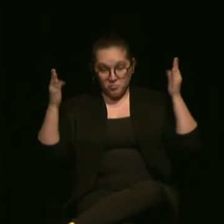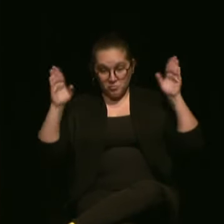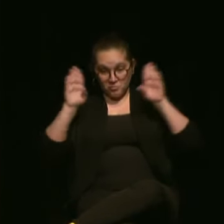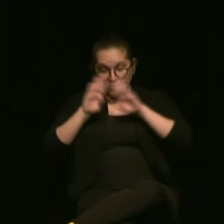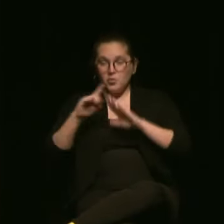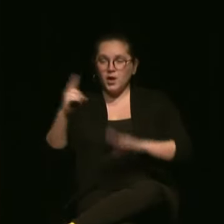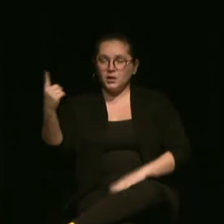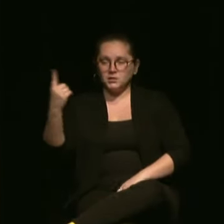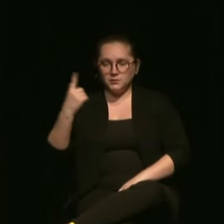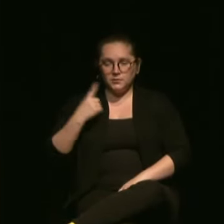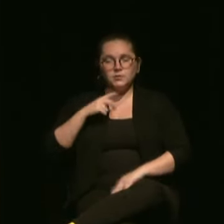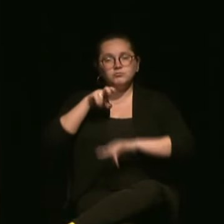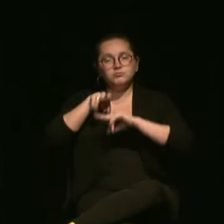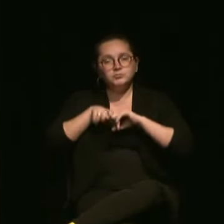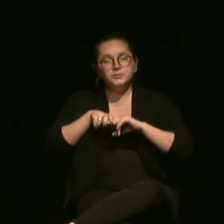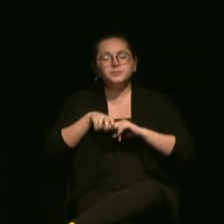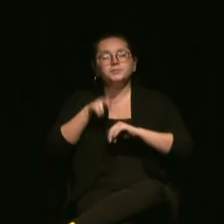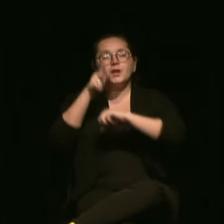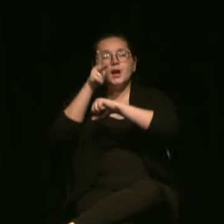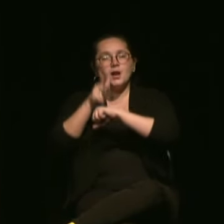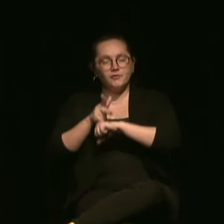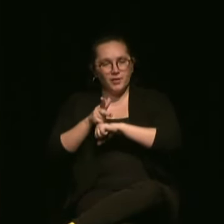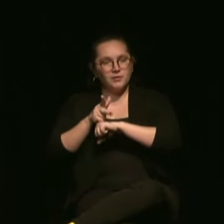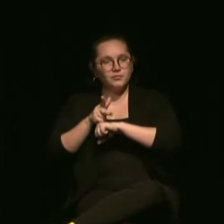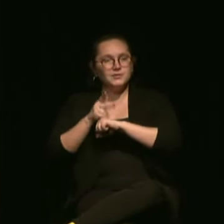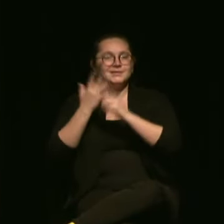estúdio e elas gravavam ali naquela